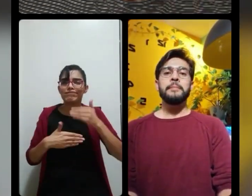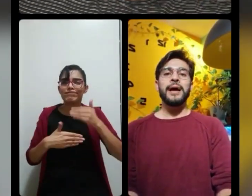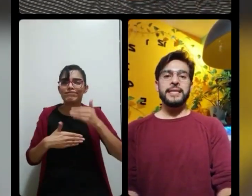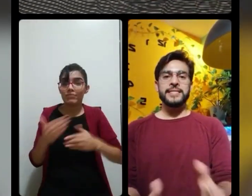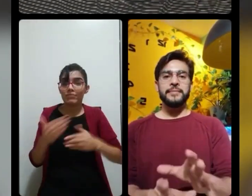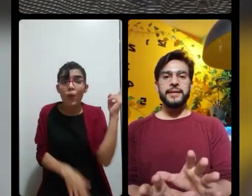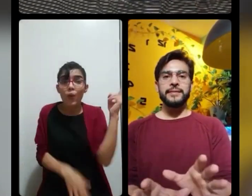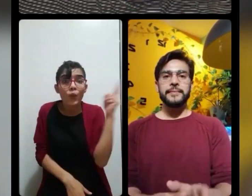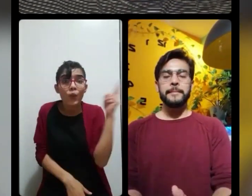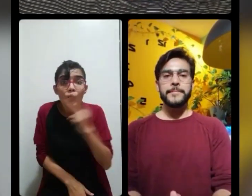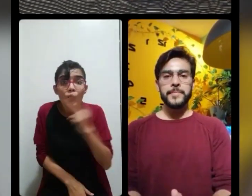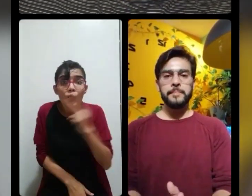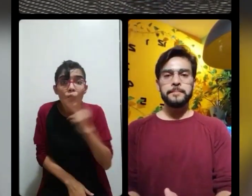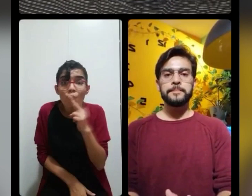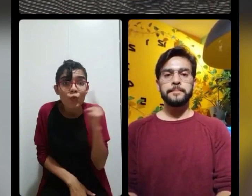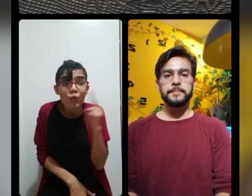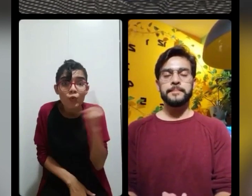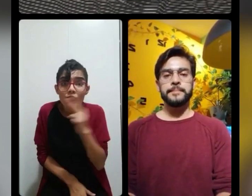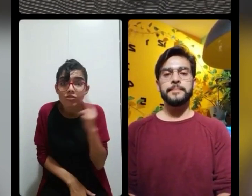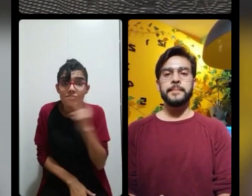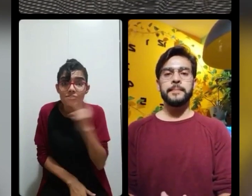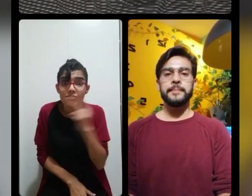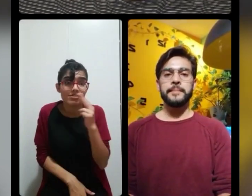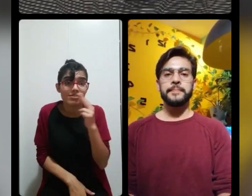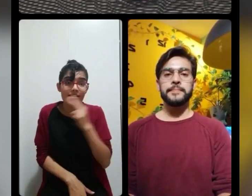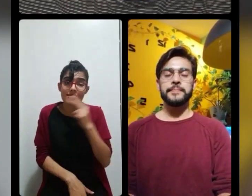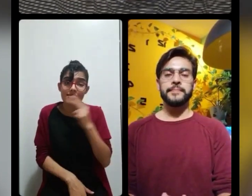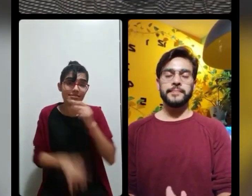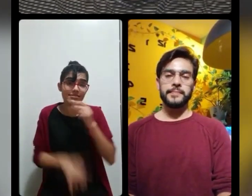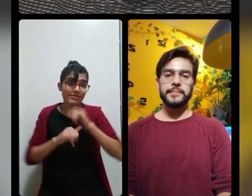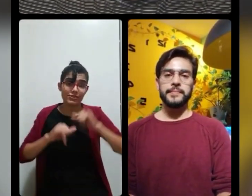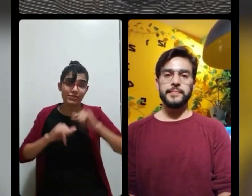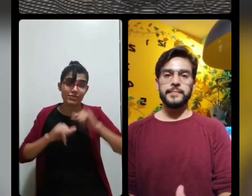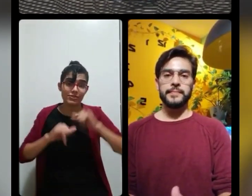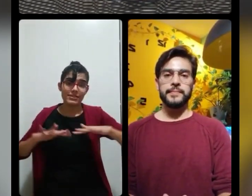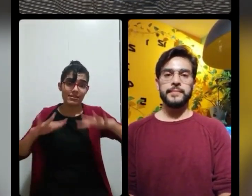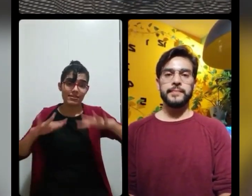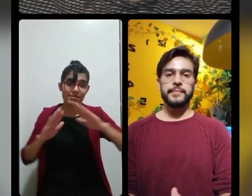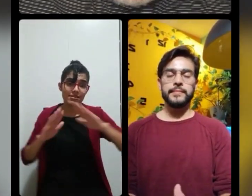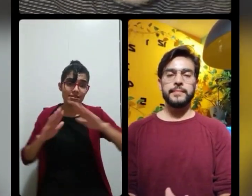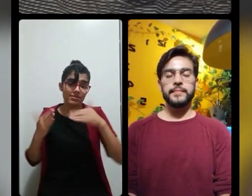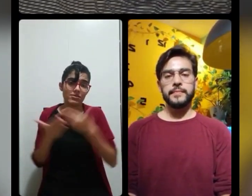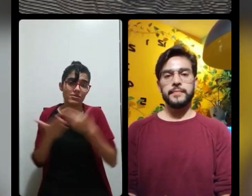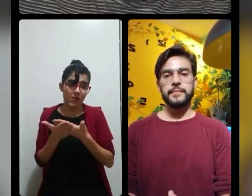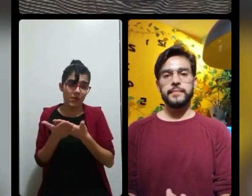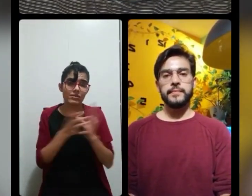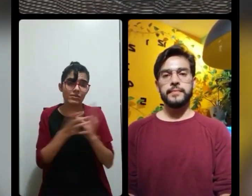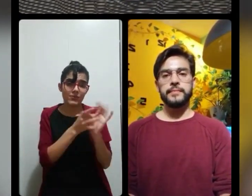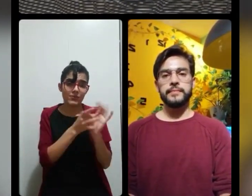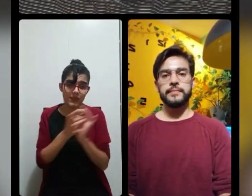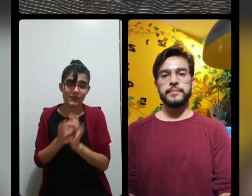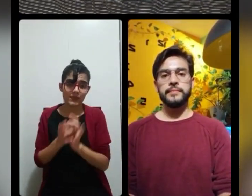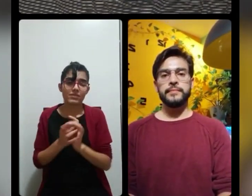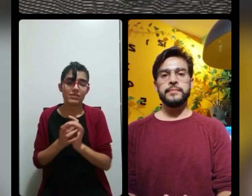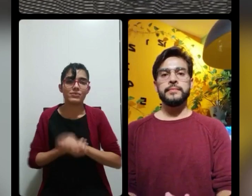Né? Mas, Otávio, me tire uma dúvida. A língua de sinais, ela não tem uma rigidez?